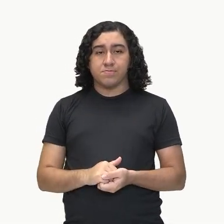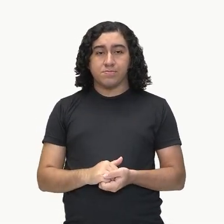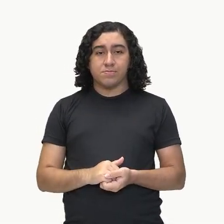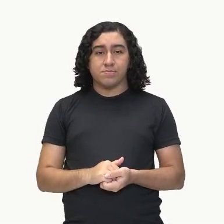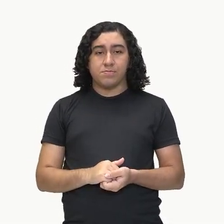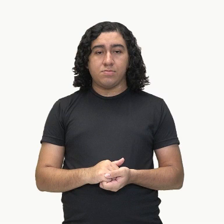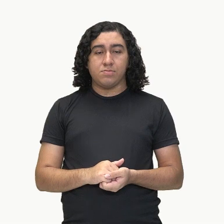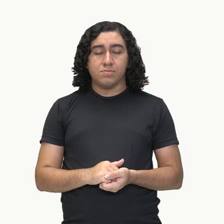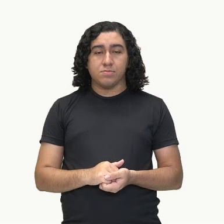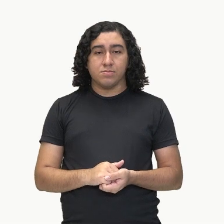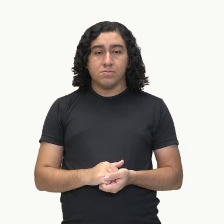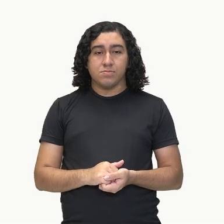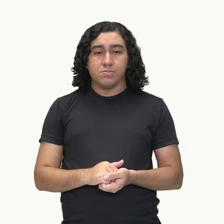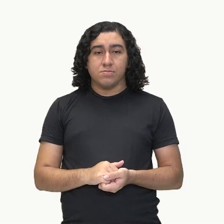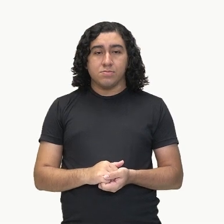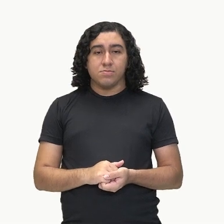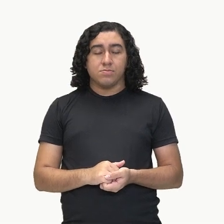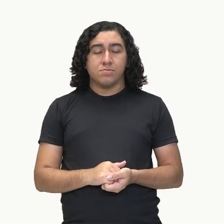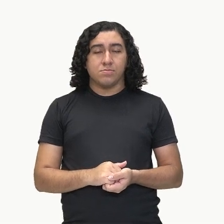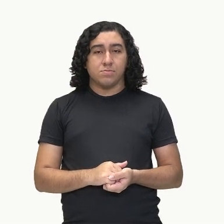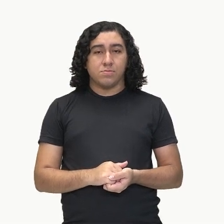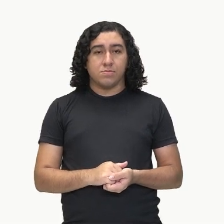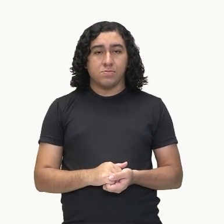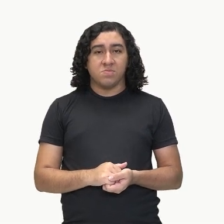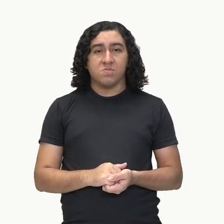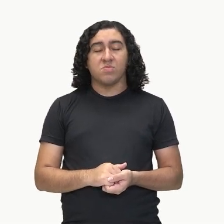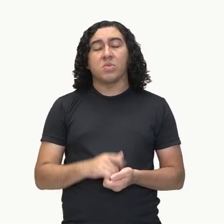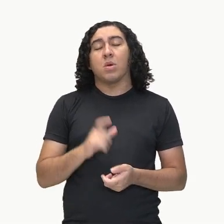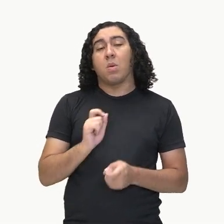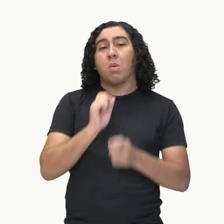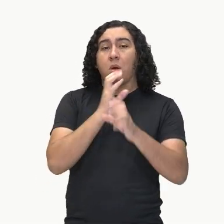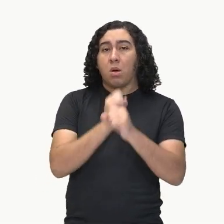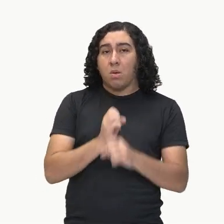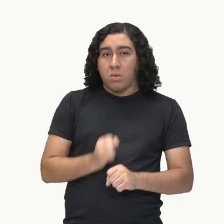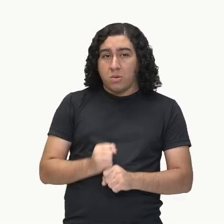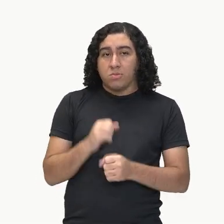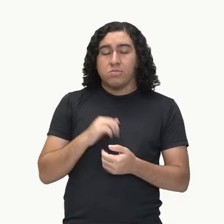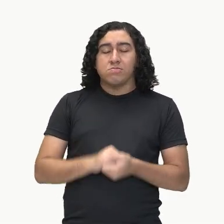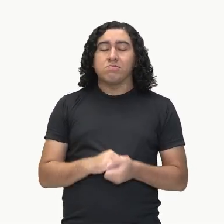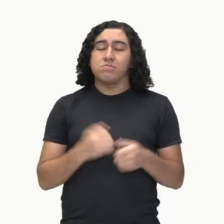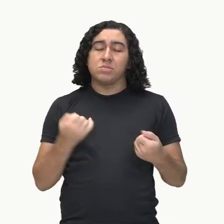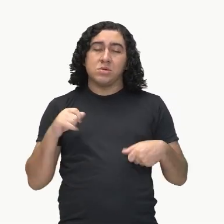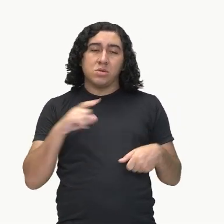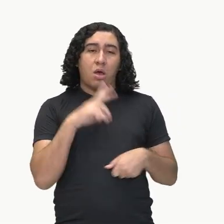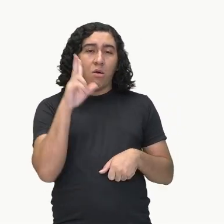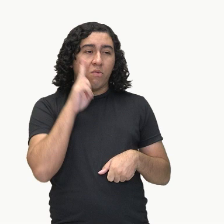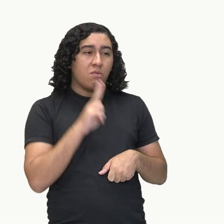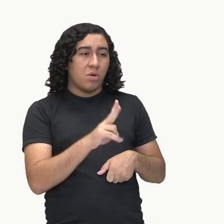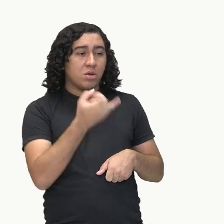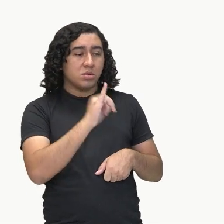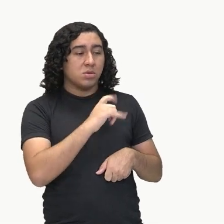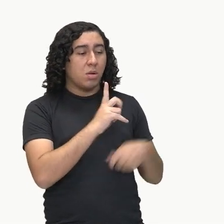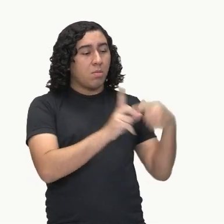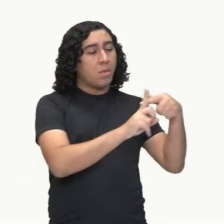nós fizemos para esse primeiro polinômio, que foi observar o sinal à frente do parêntese e